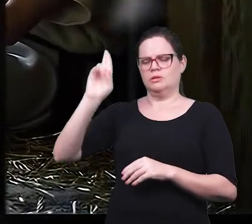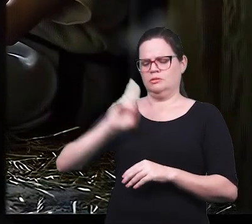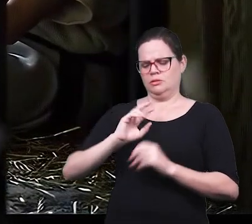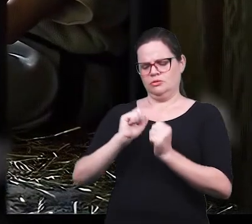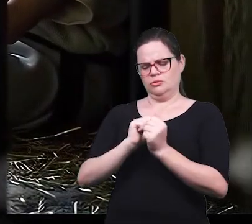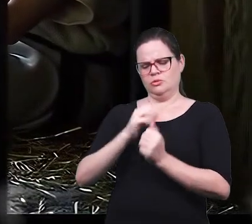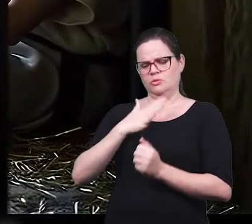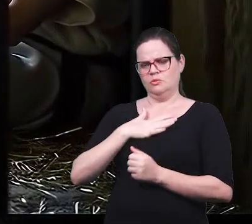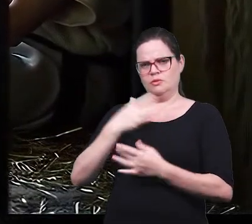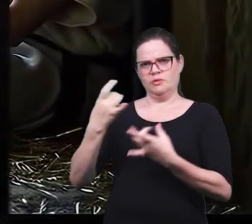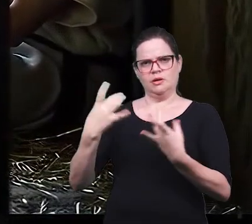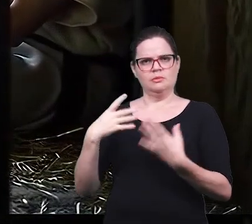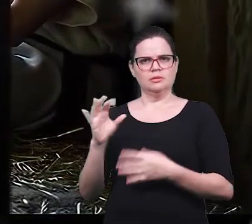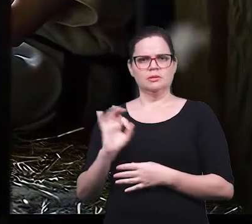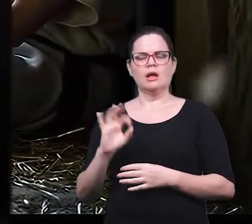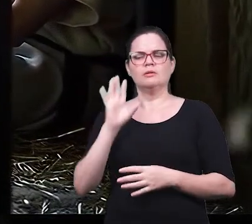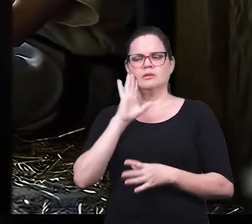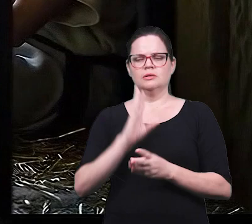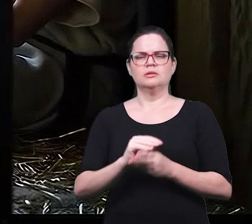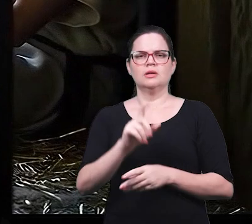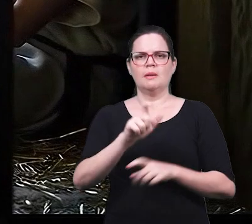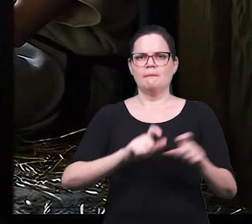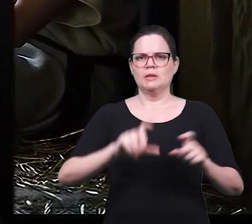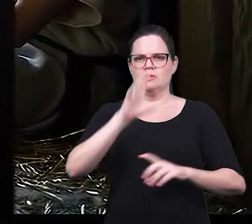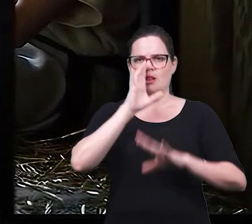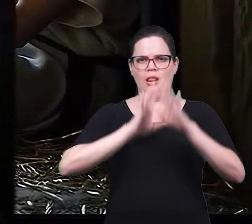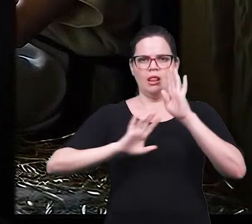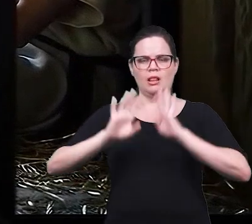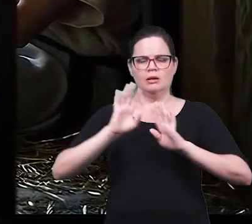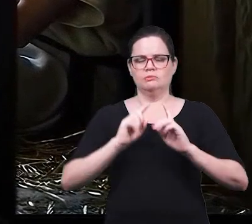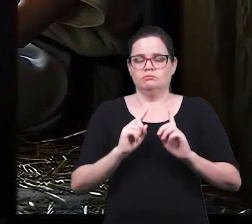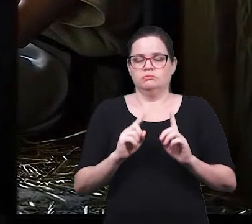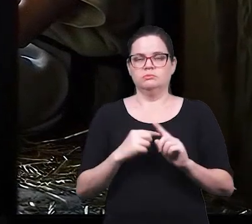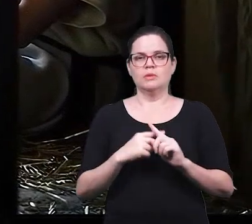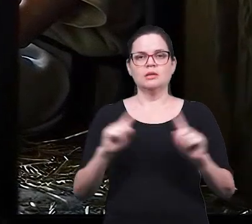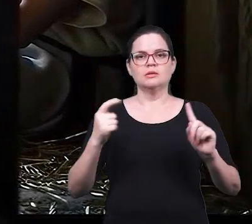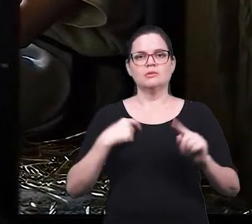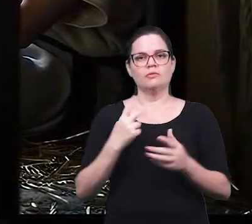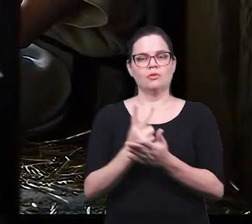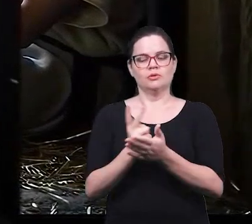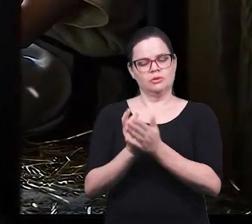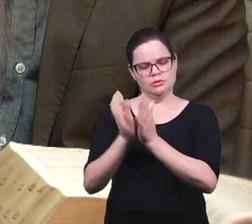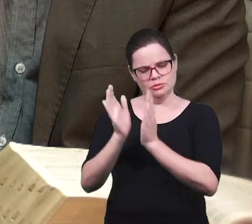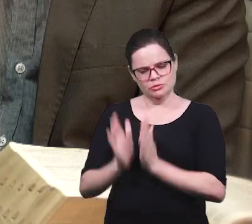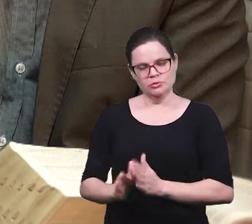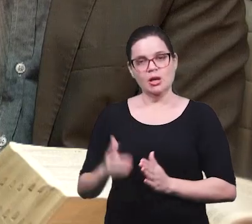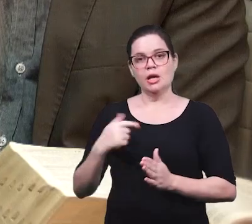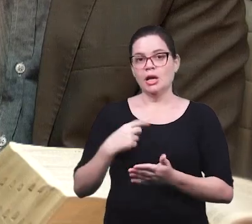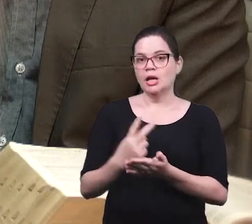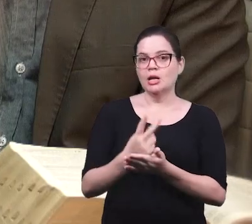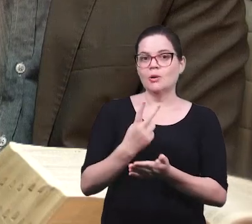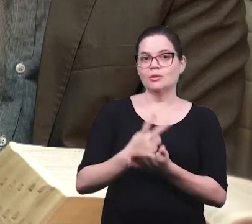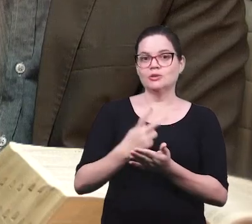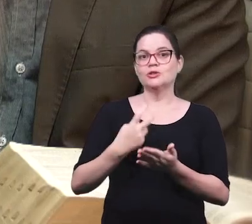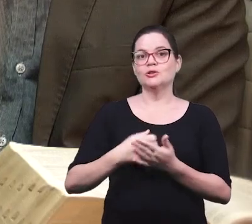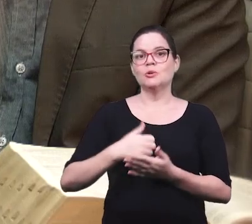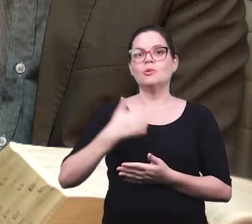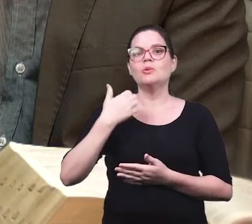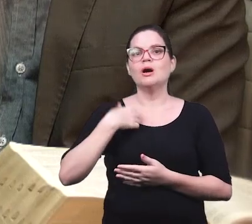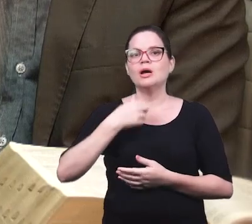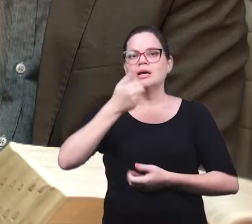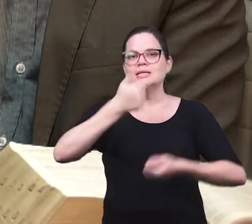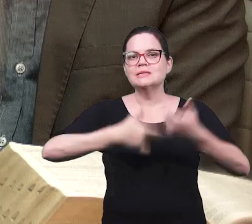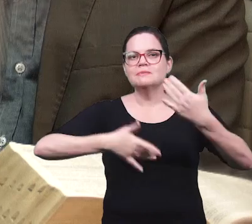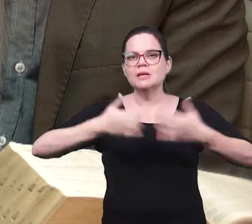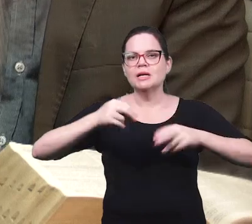Né? Mesmo diante daquelas injustiças, ele continua fazendo o quê? Ele continua servindo. Ele continua discernindo sonhos. Ele continua